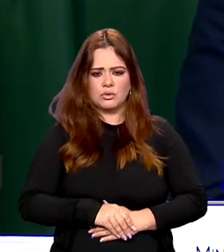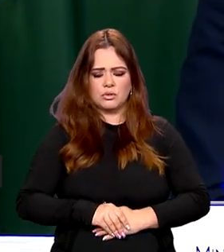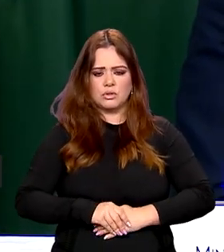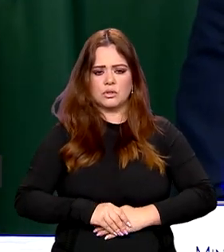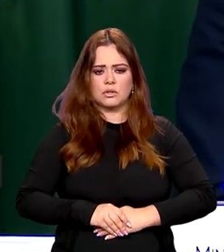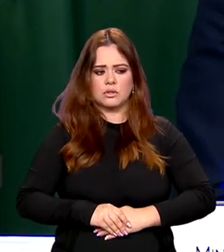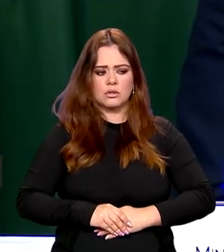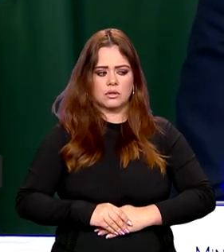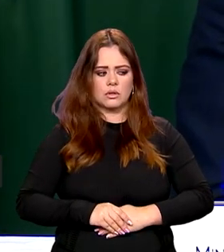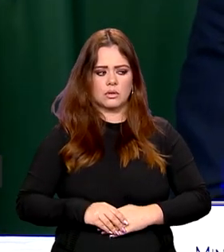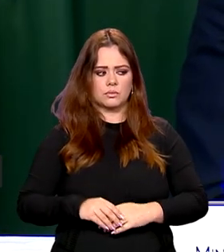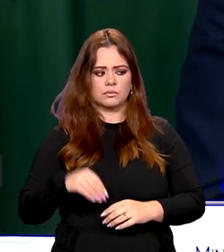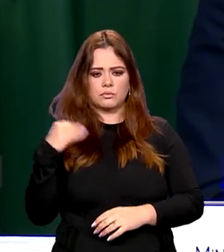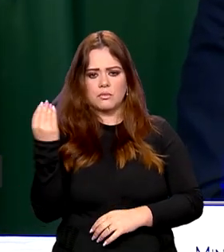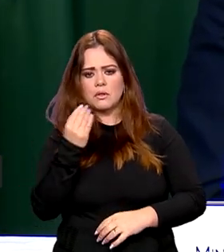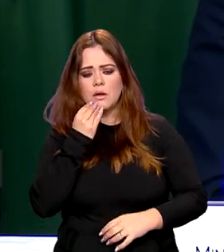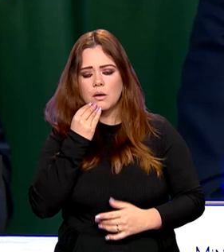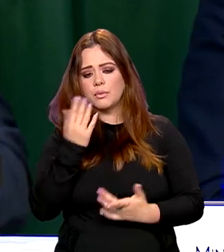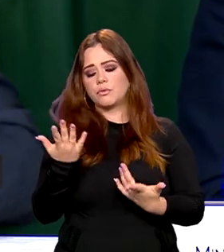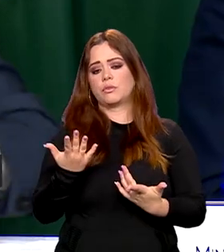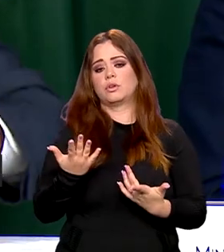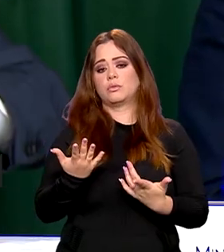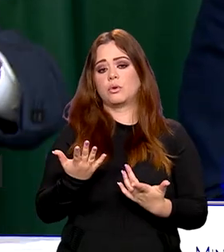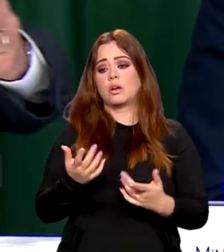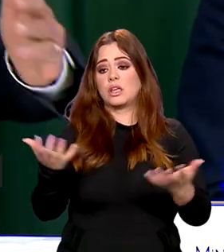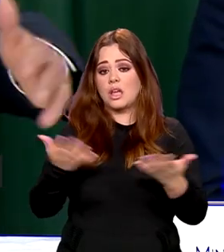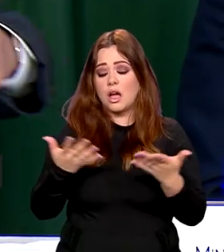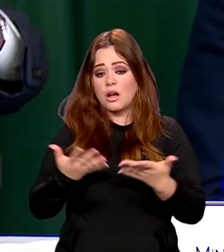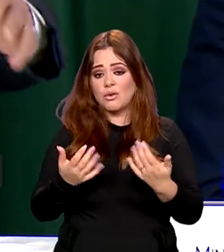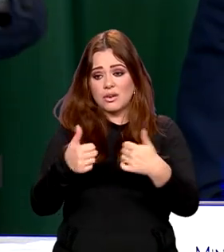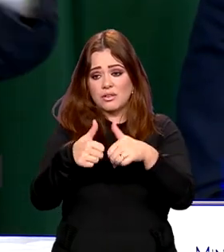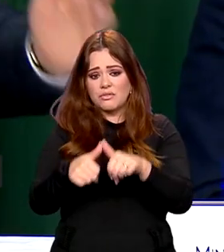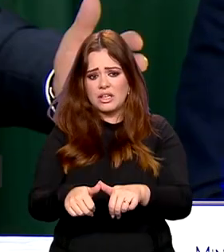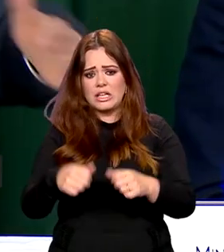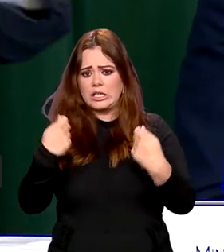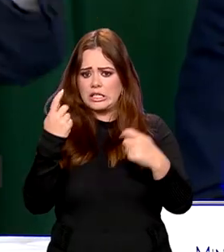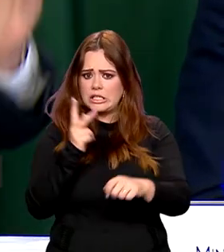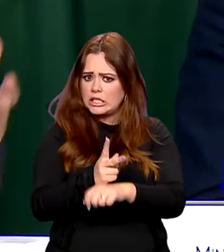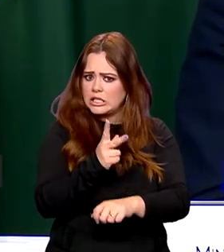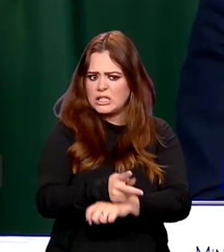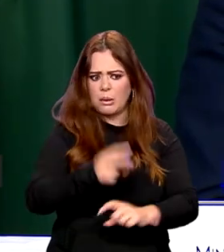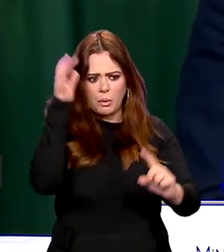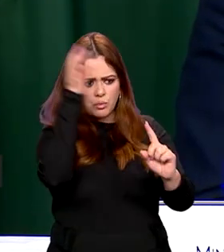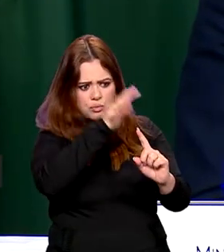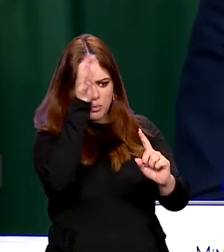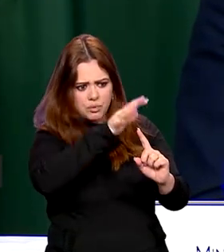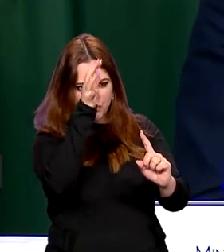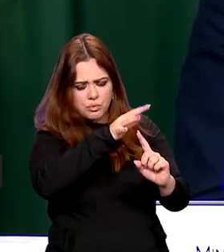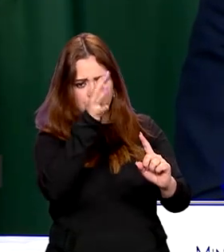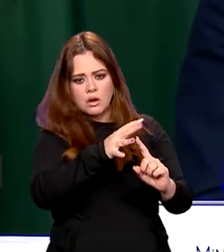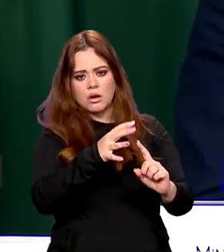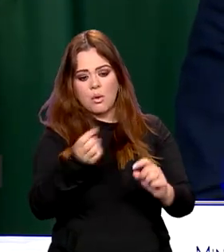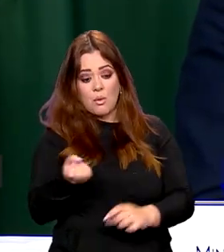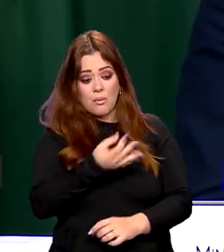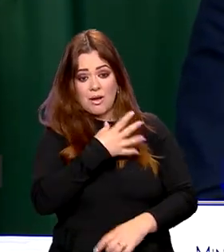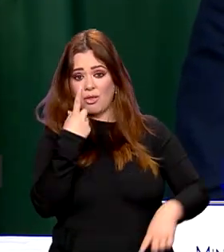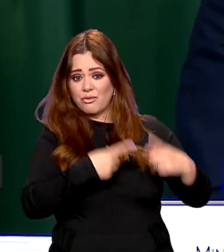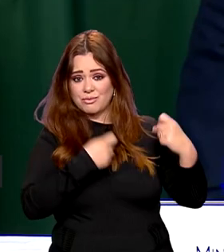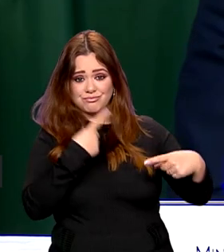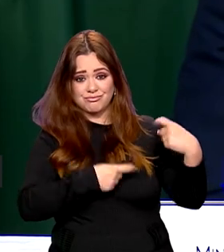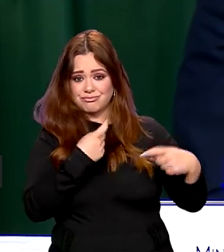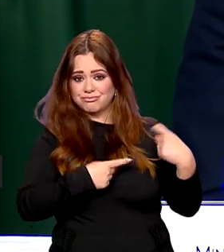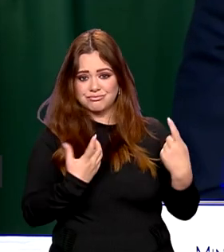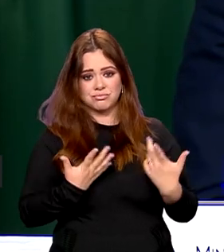Estados Unidos têm uma preocupação com a China e fica sempre ameaçando a possibilidade de uma nova Guerra Fria.